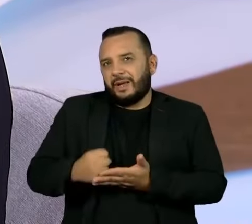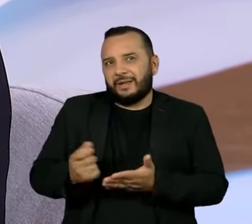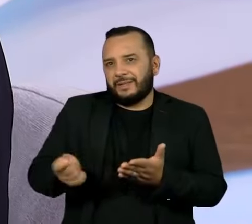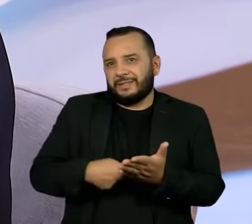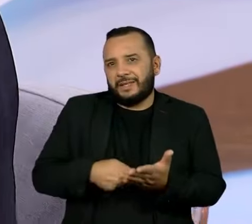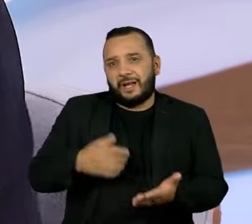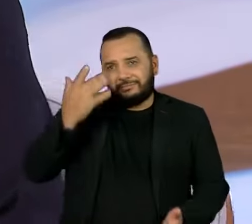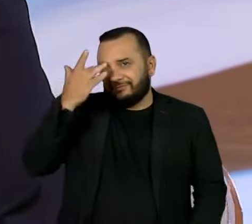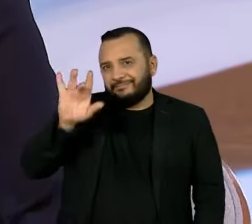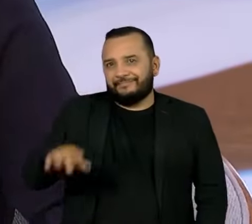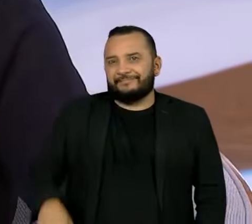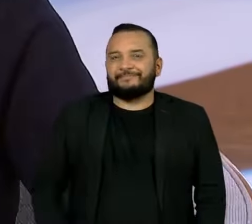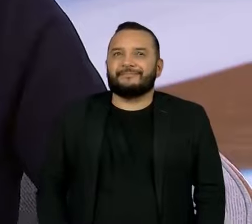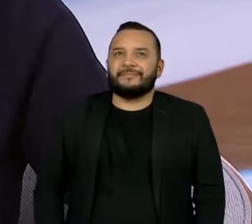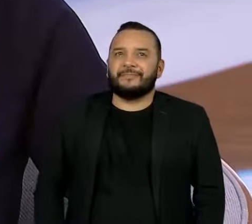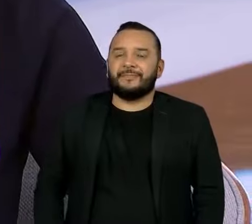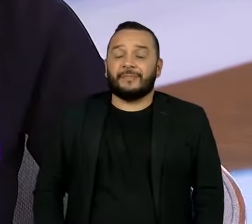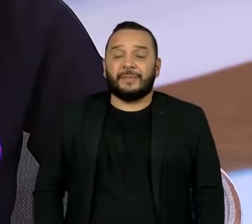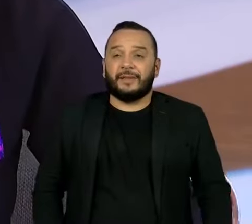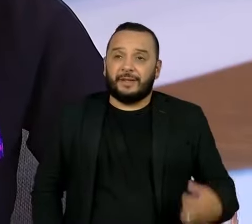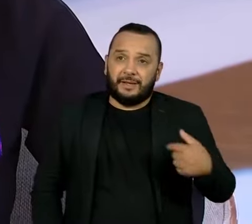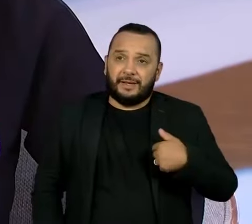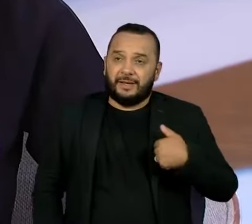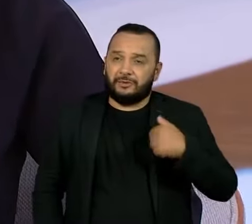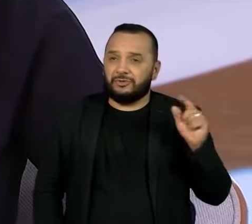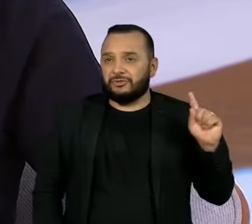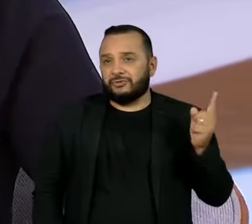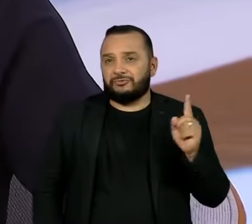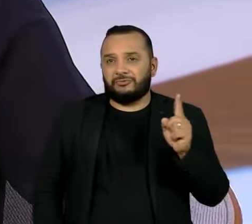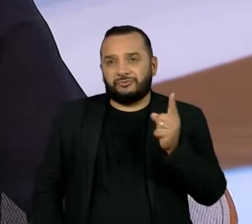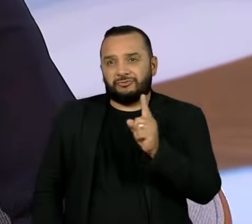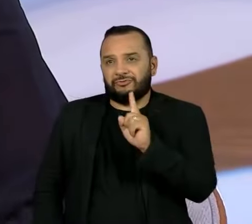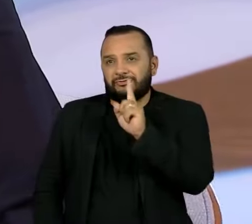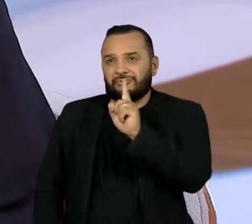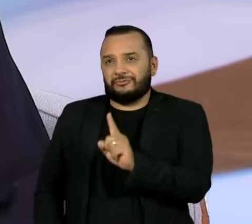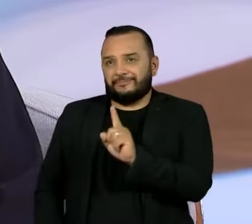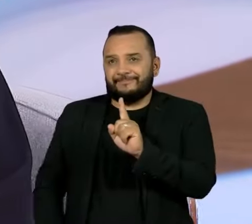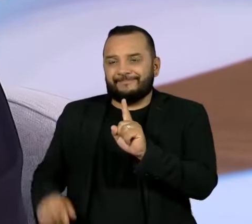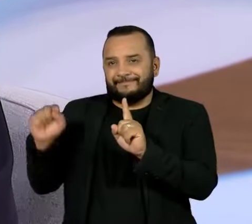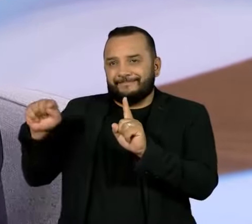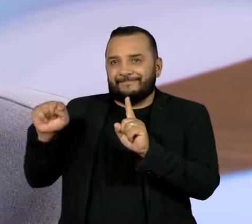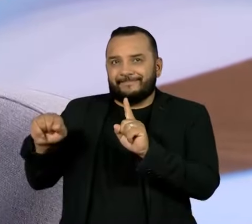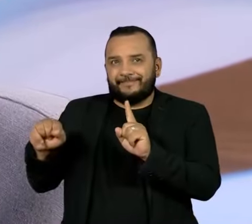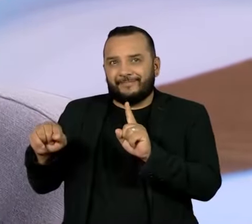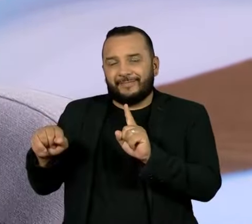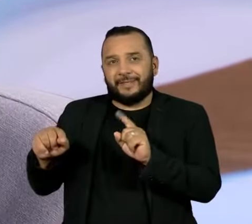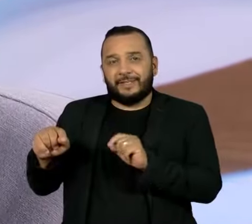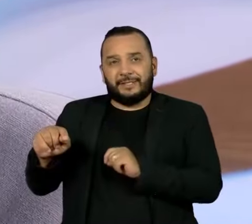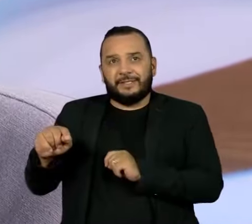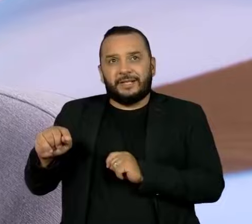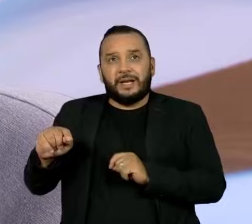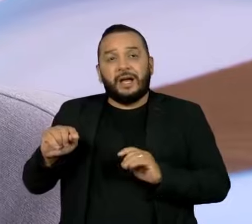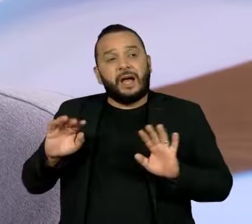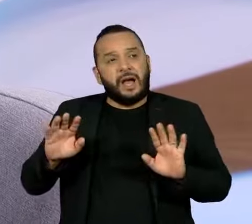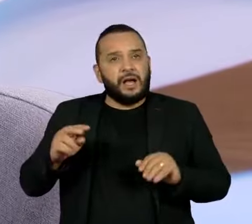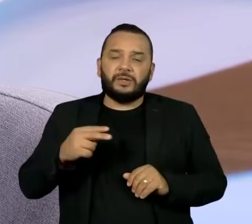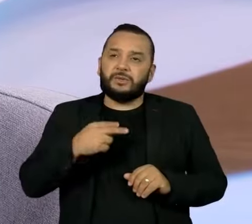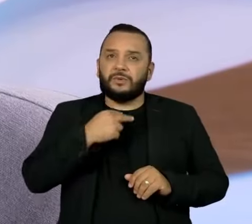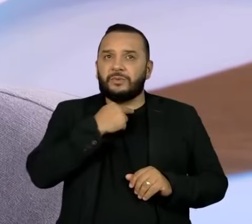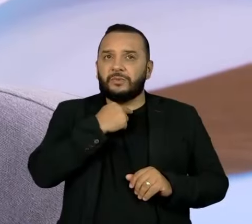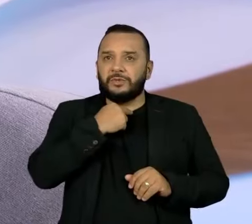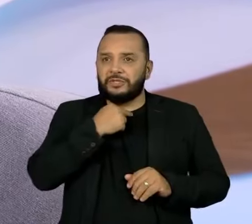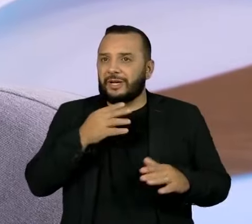contrato. Aí, quando eu cheguei lá, já teve aquela história que não podia entrar lá